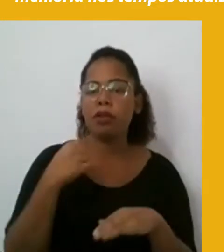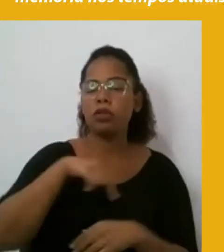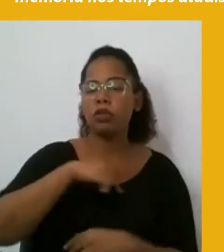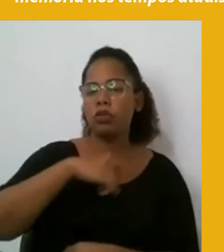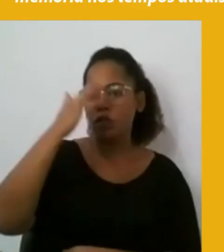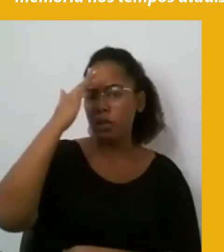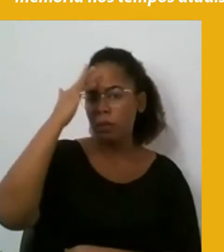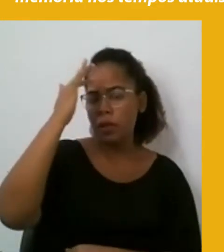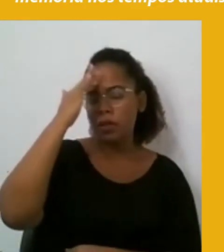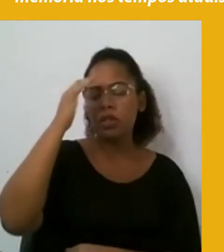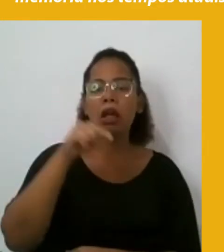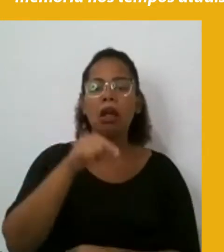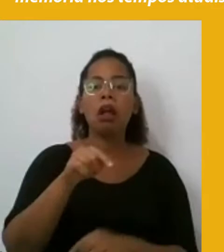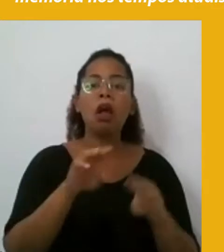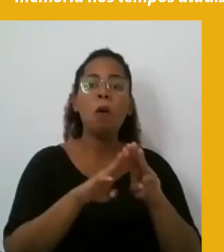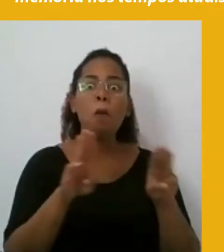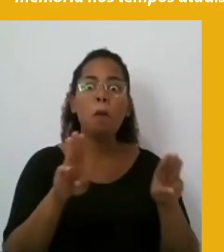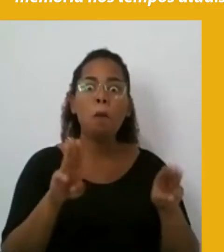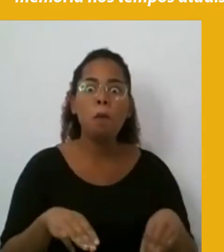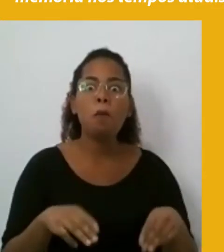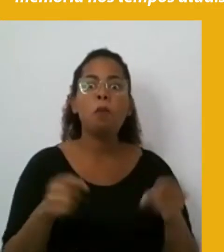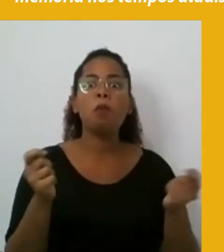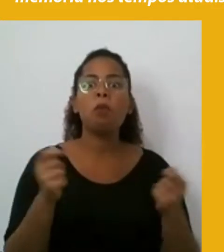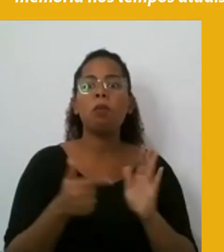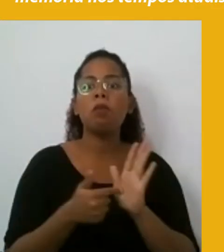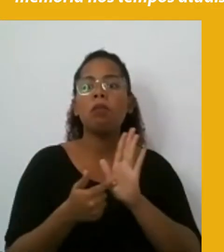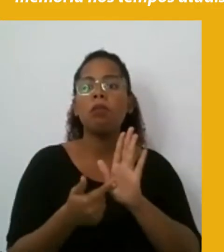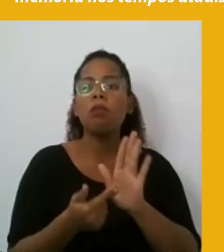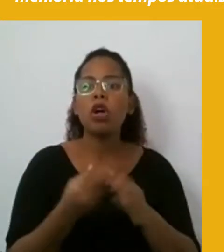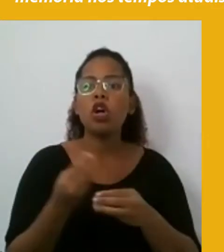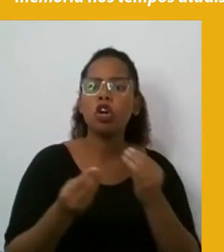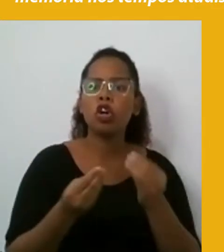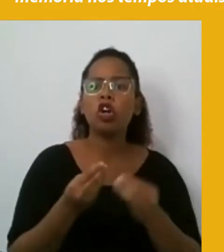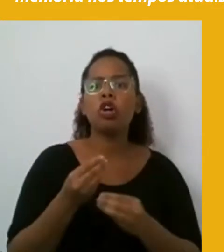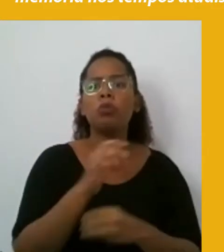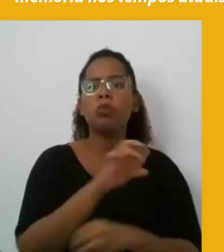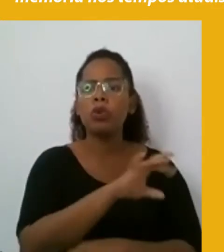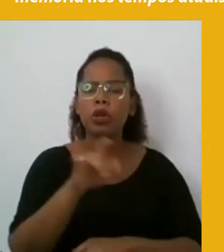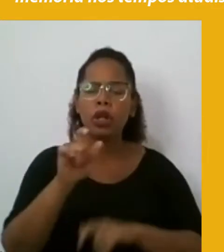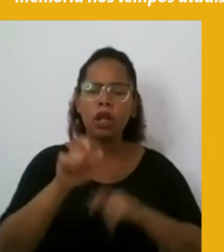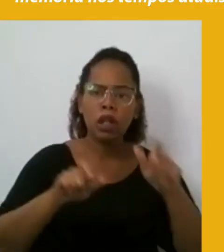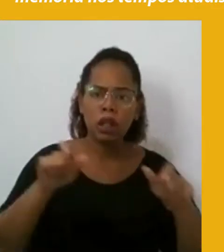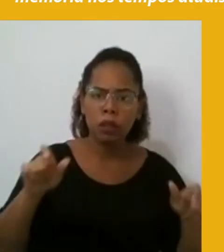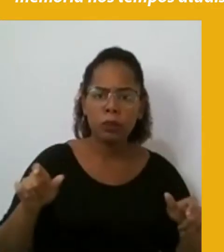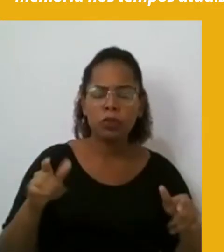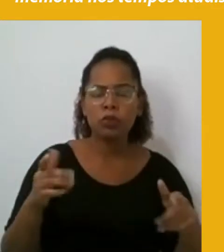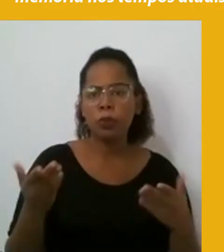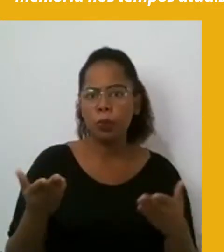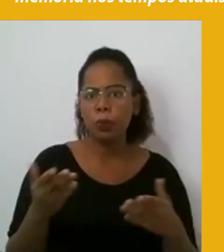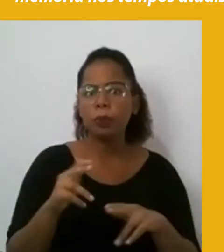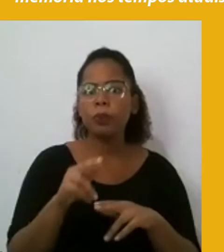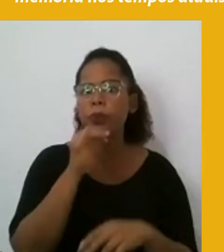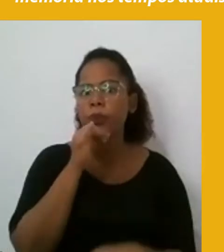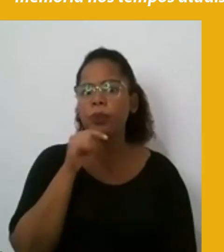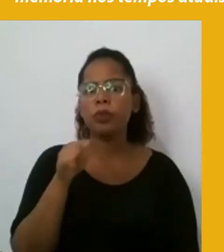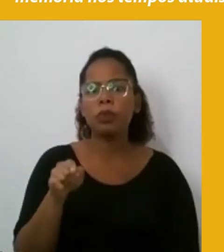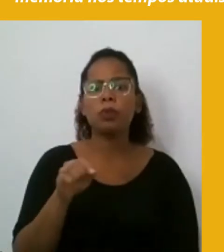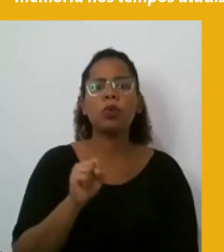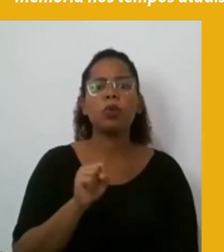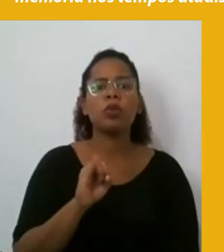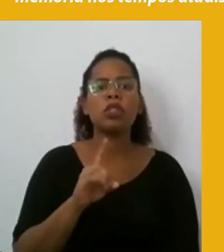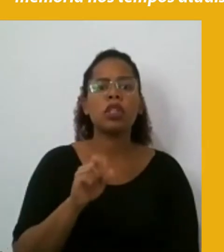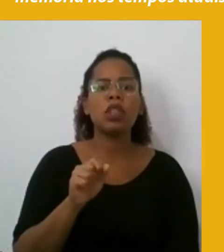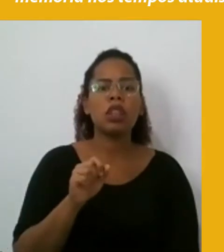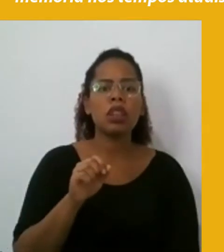não quero que ninguém conte quem eu sou, de onde eu vim, né? E quando Sidarta fala desse país que se estruturou,